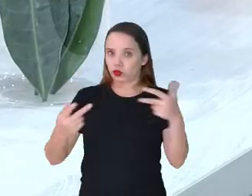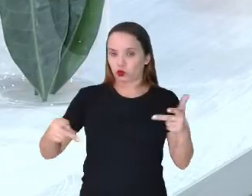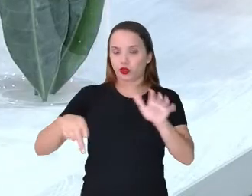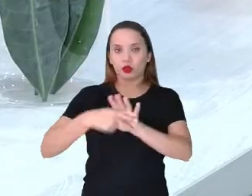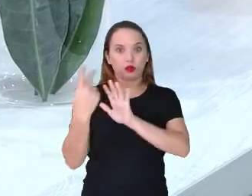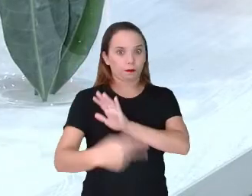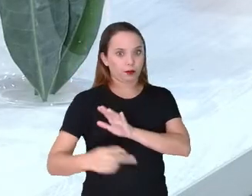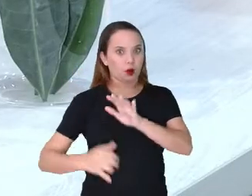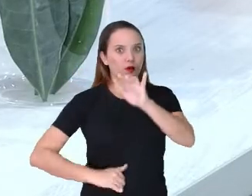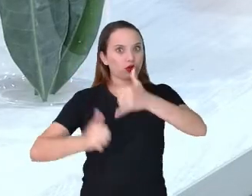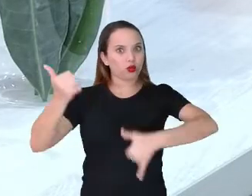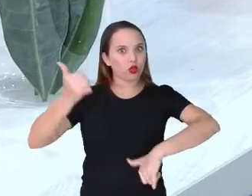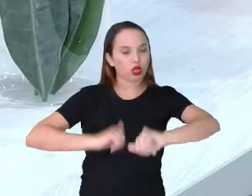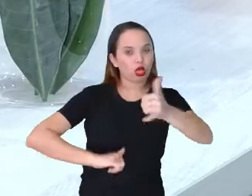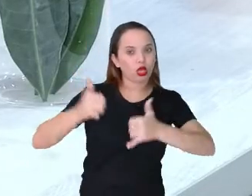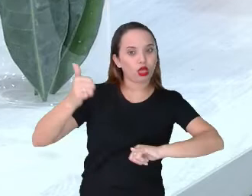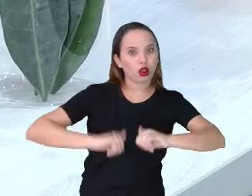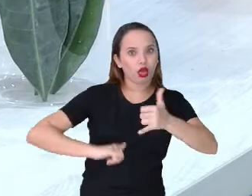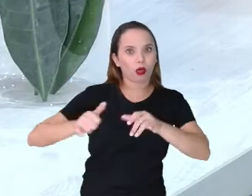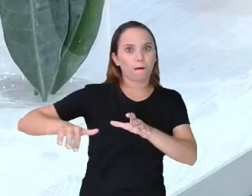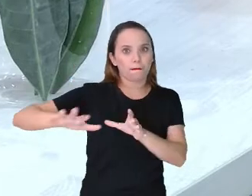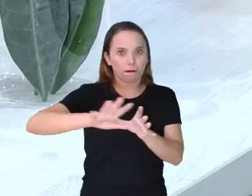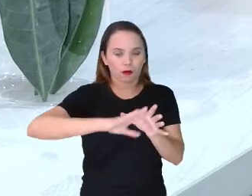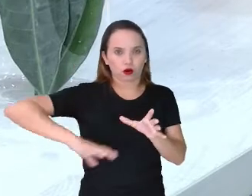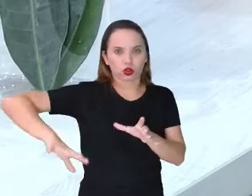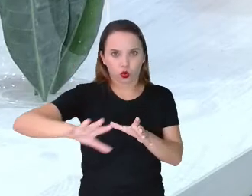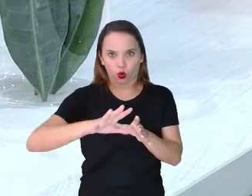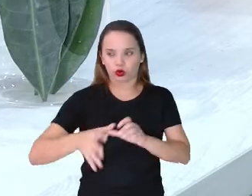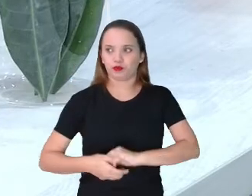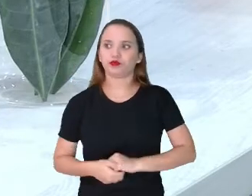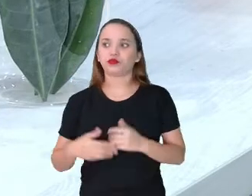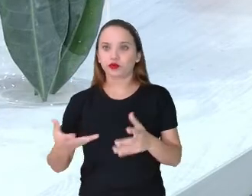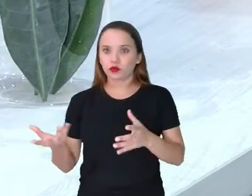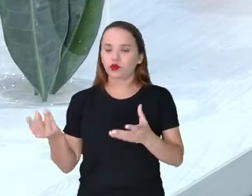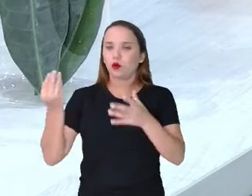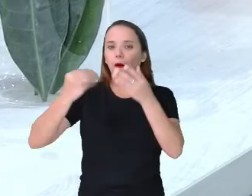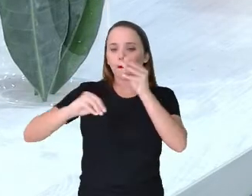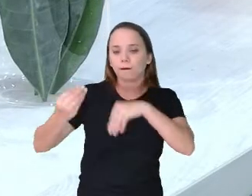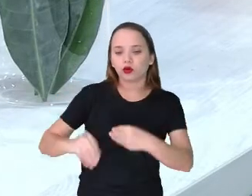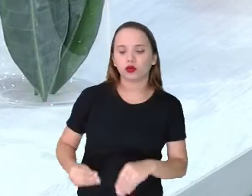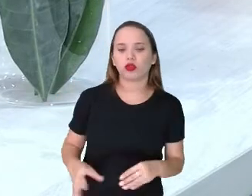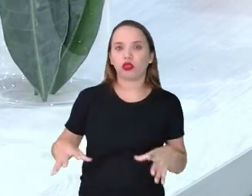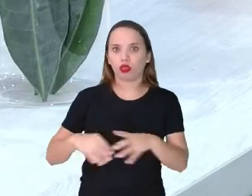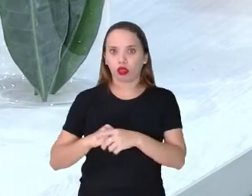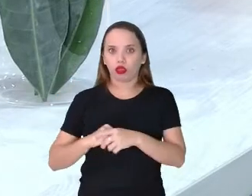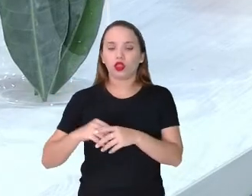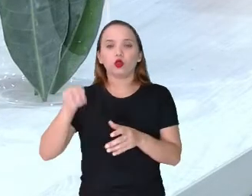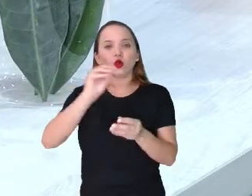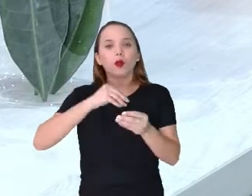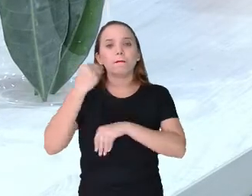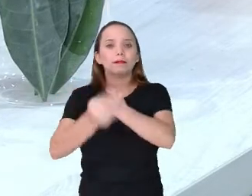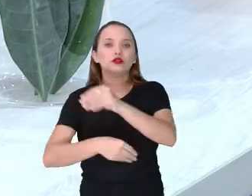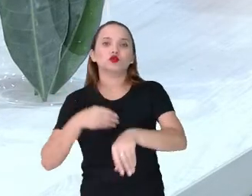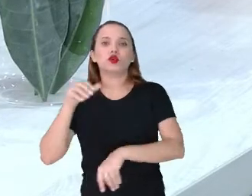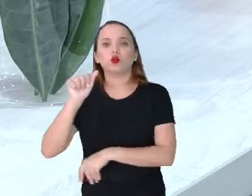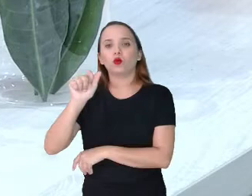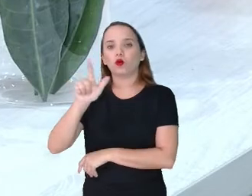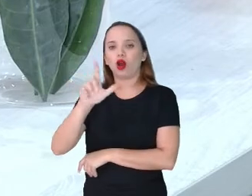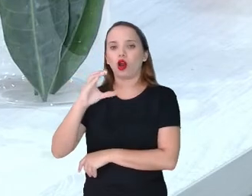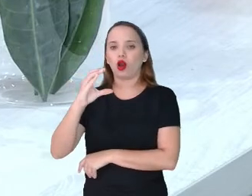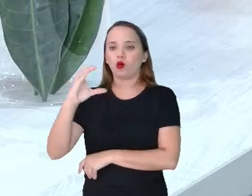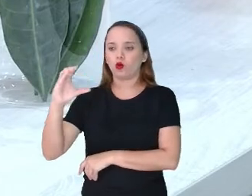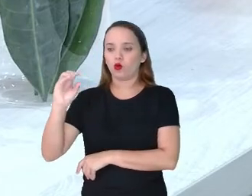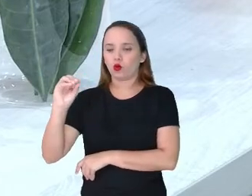aqui algumas folhas e já coloquei no álcool, pessoal. Então, observem aí que